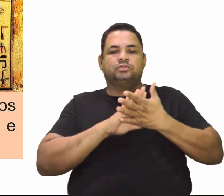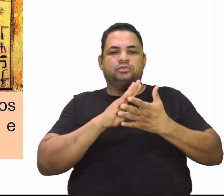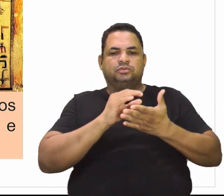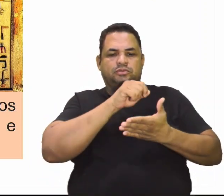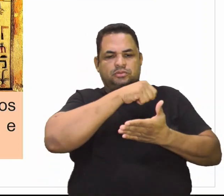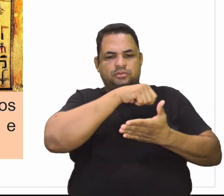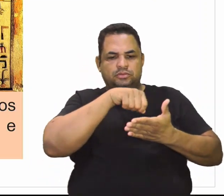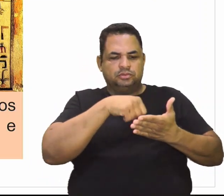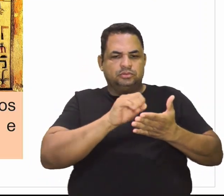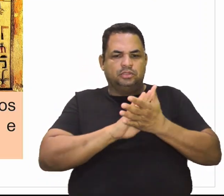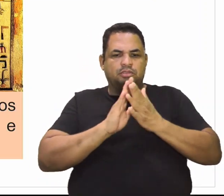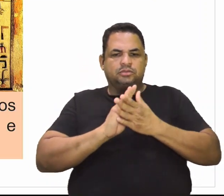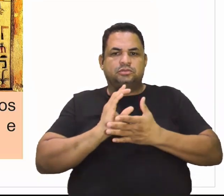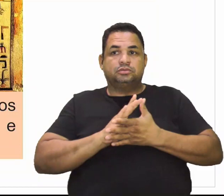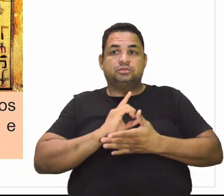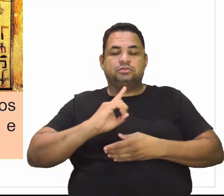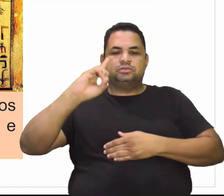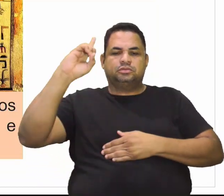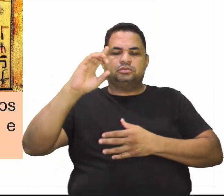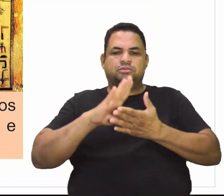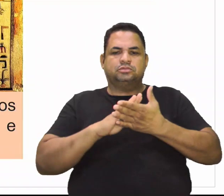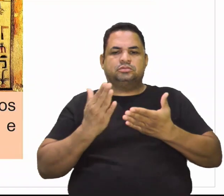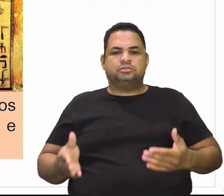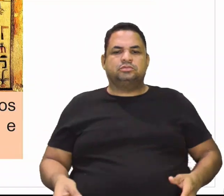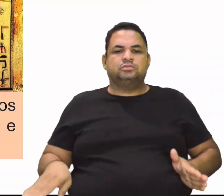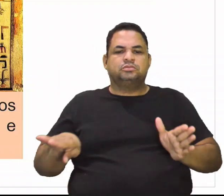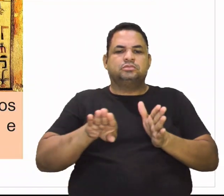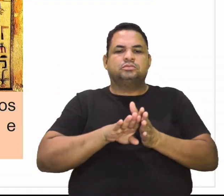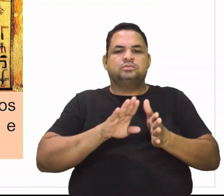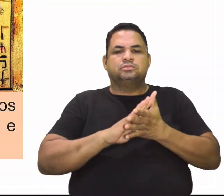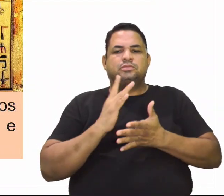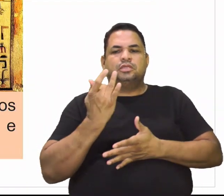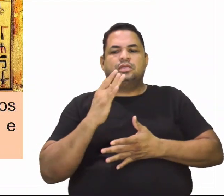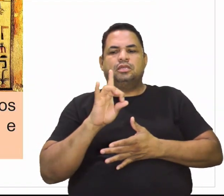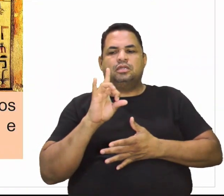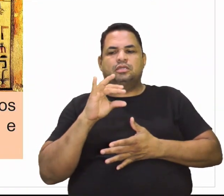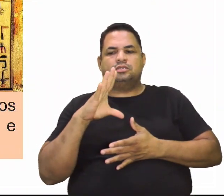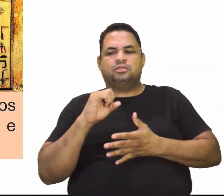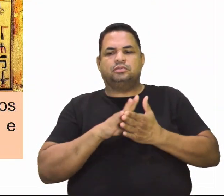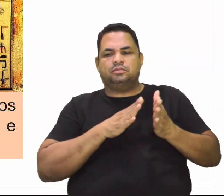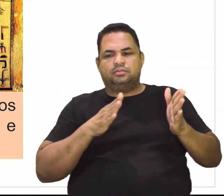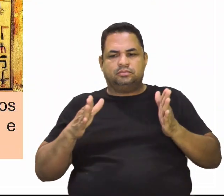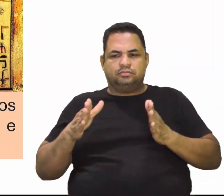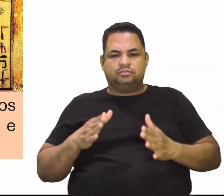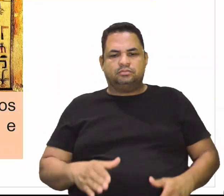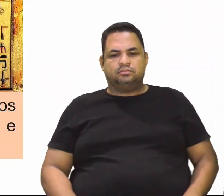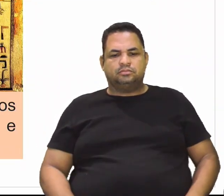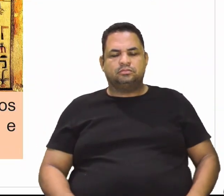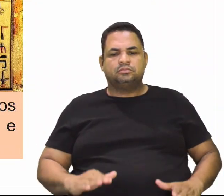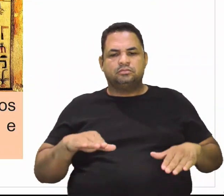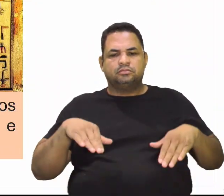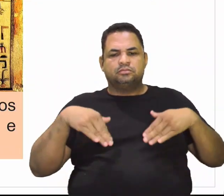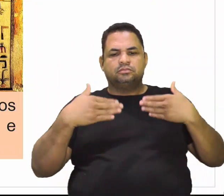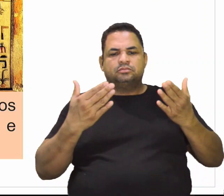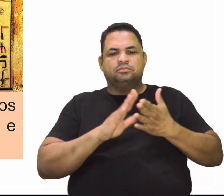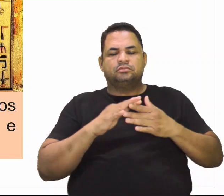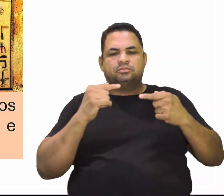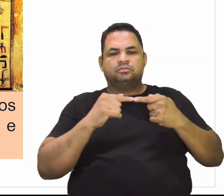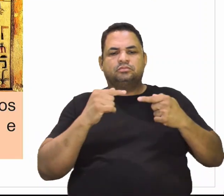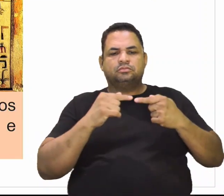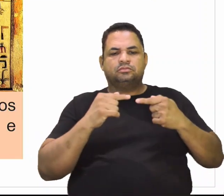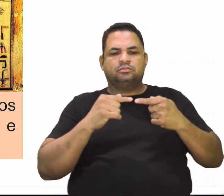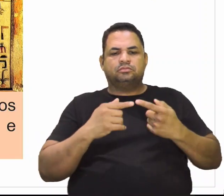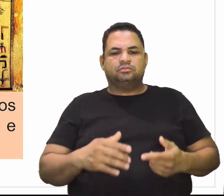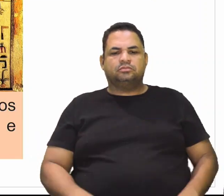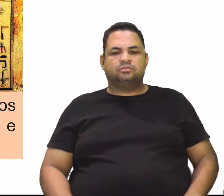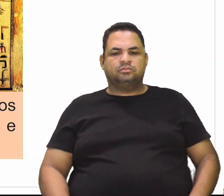uma importância muito grande, até chegar no hierático, aí, que foi quando ele teve contato